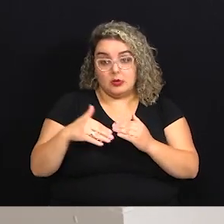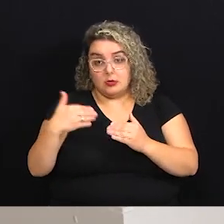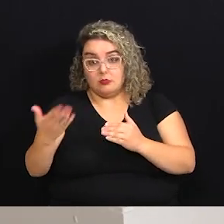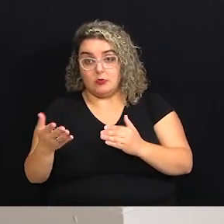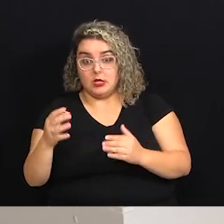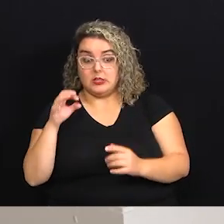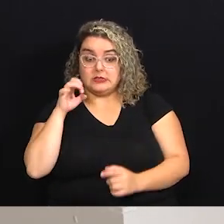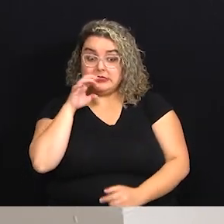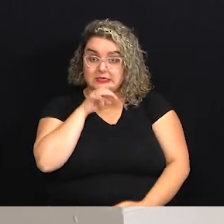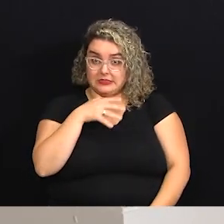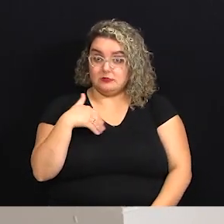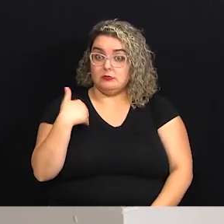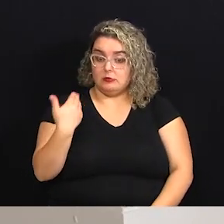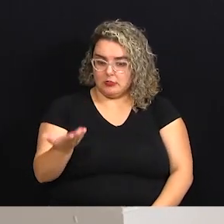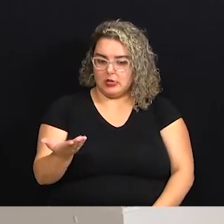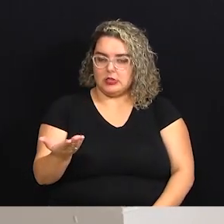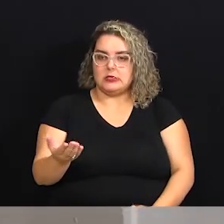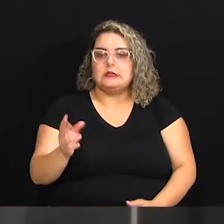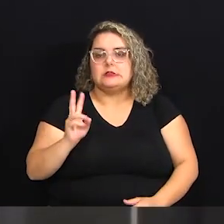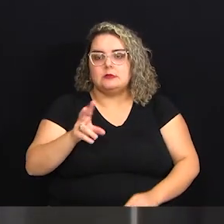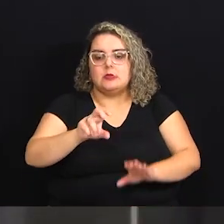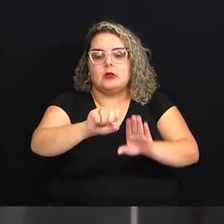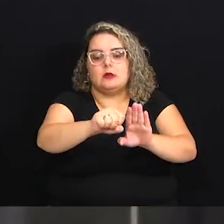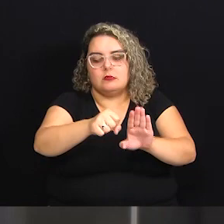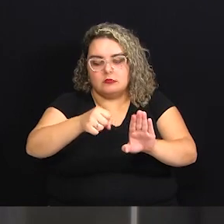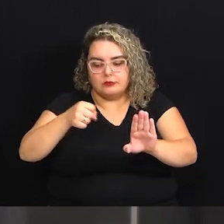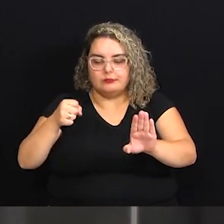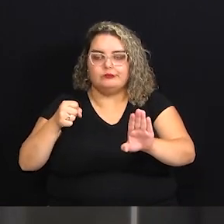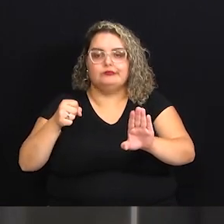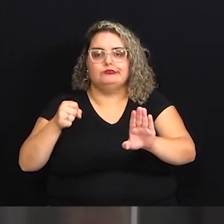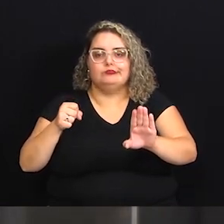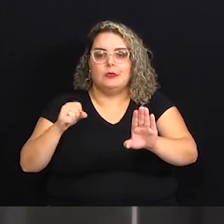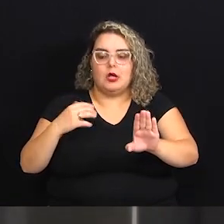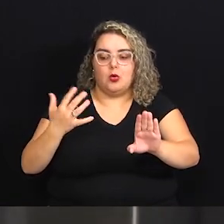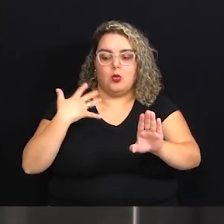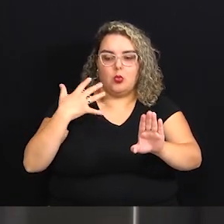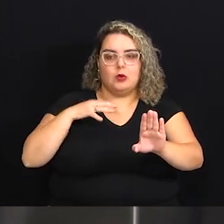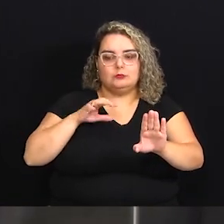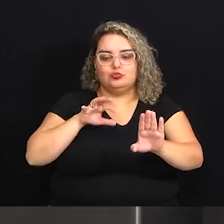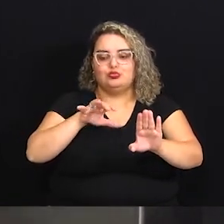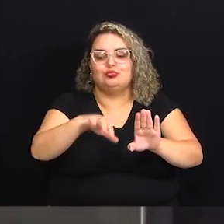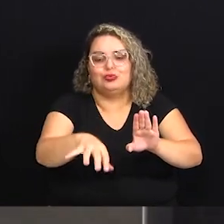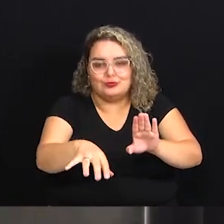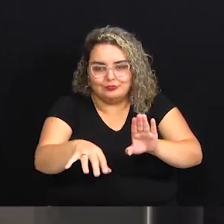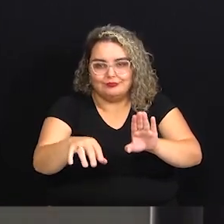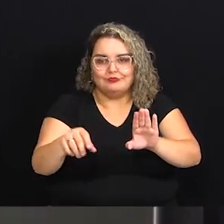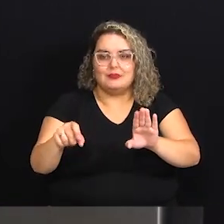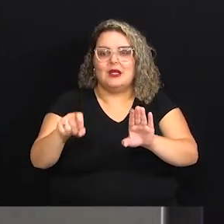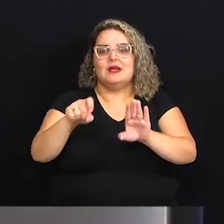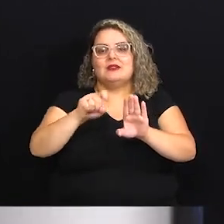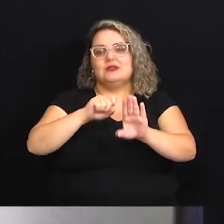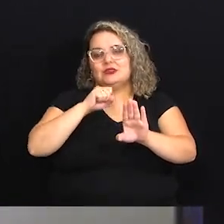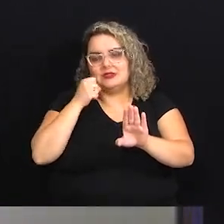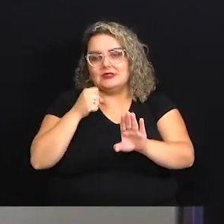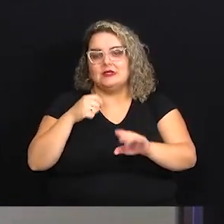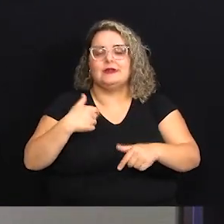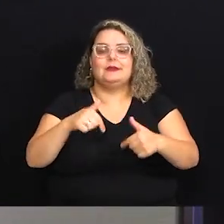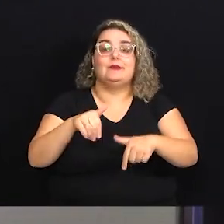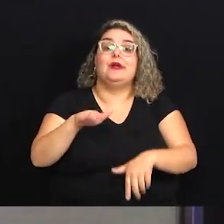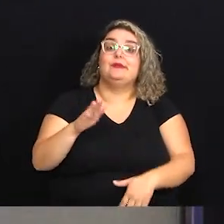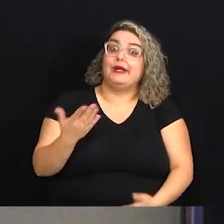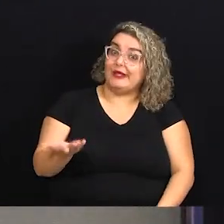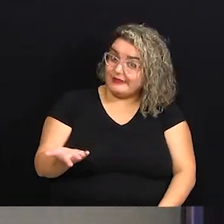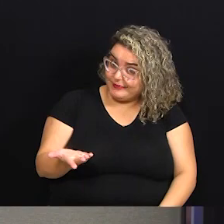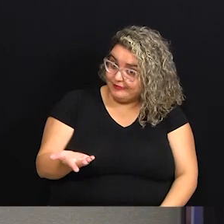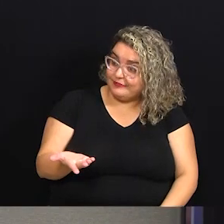do lado de fora está mais quente, toda vez que você abre a geladeira, esse calor entra na geladeira e faz com que ela trabalhe